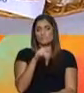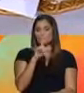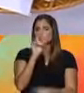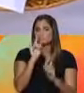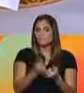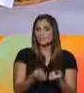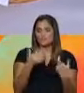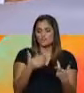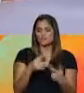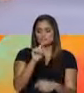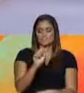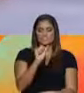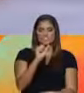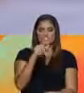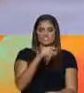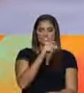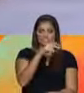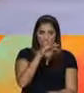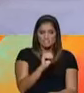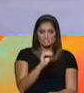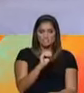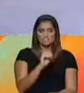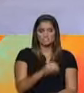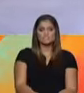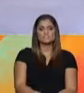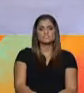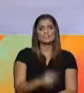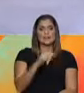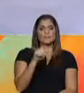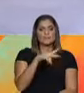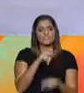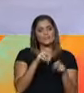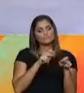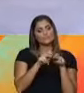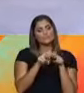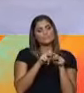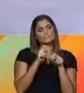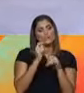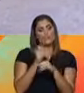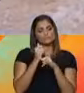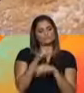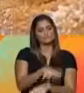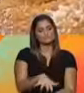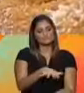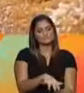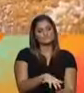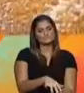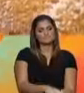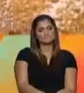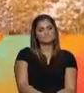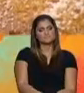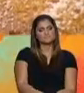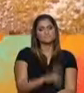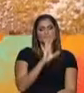com as ginginhas. A ginginha de Almeida, que faz concorrência a outros locais